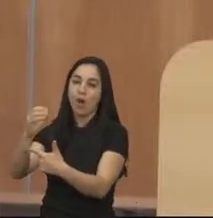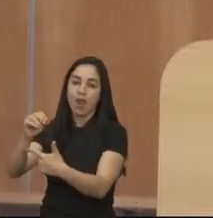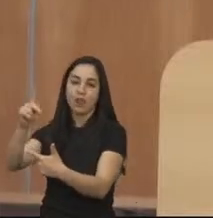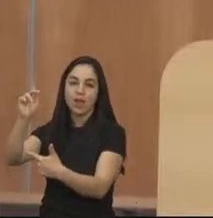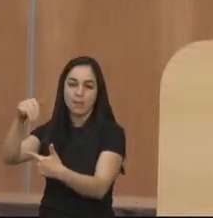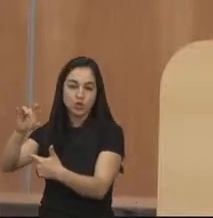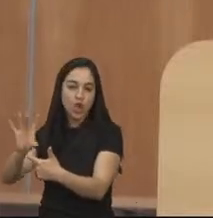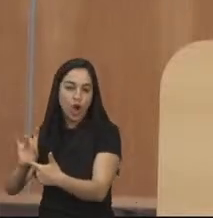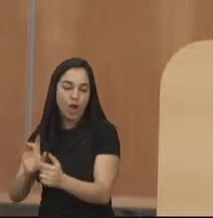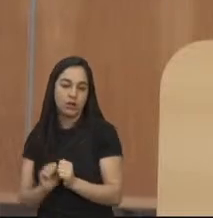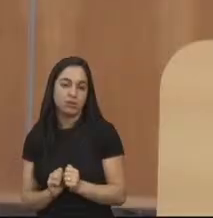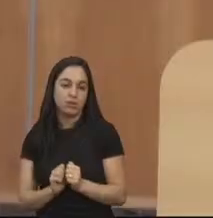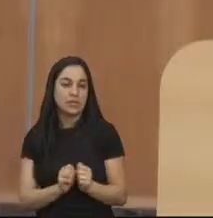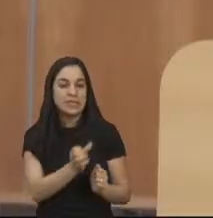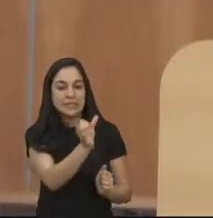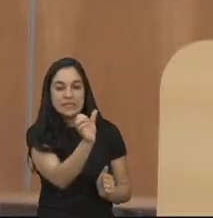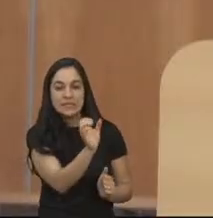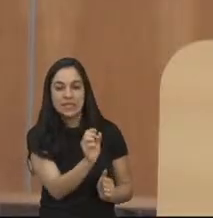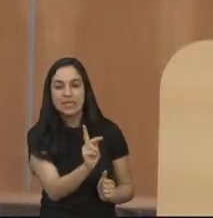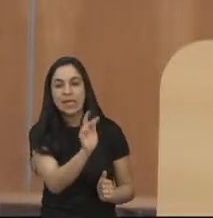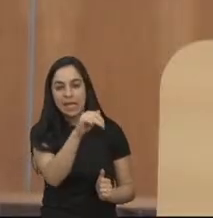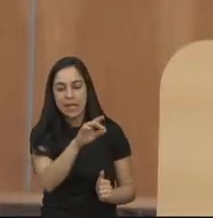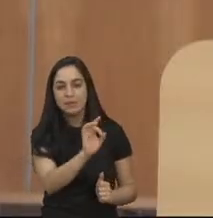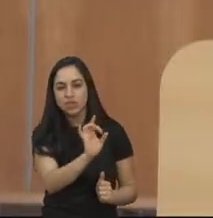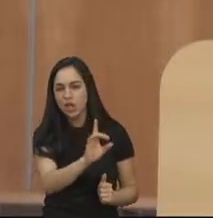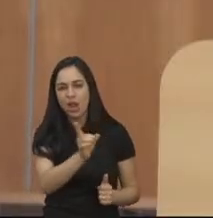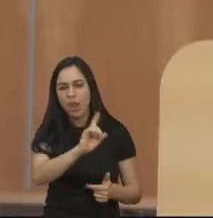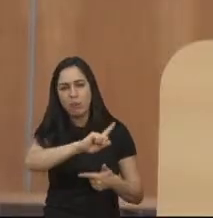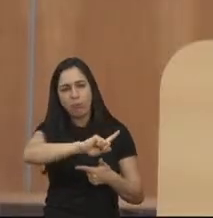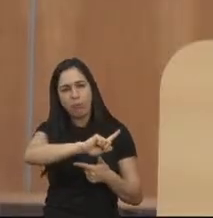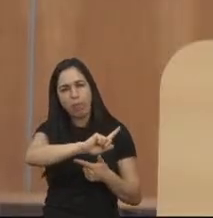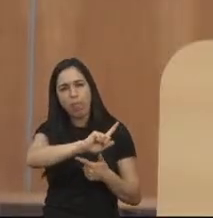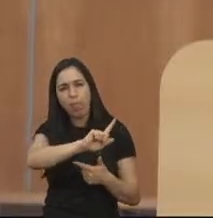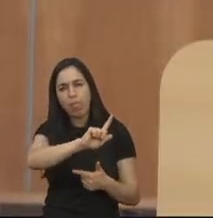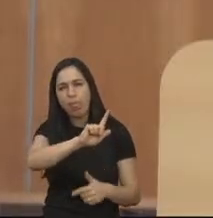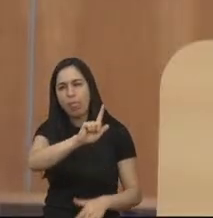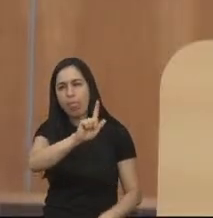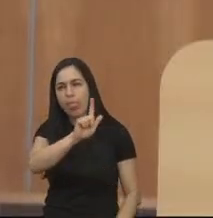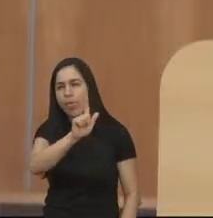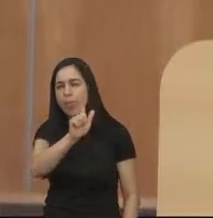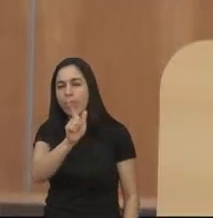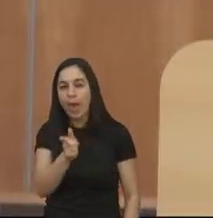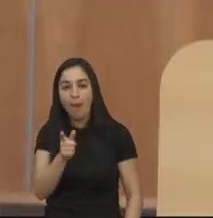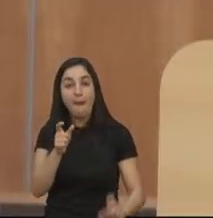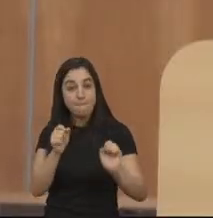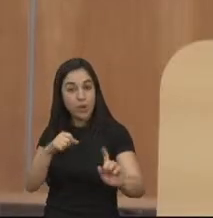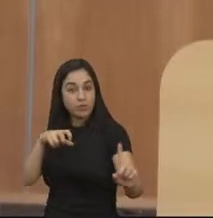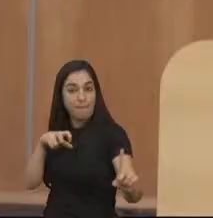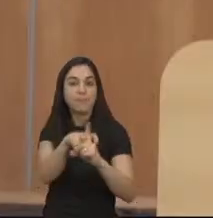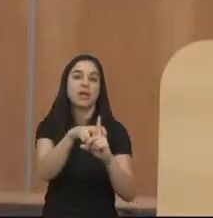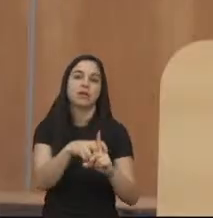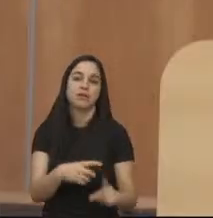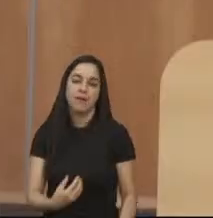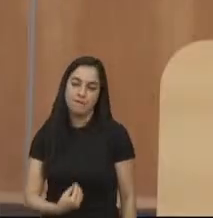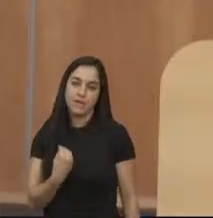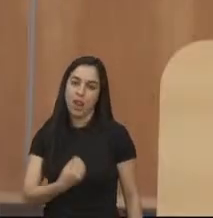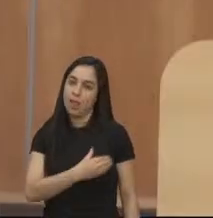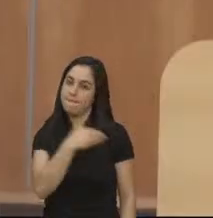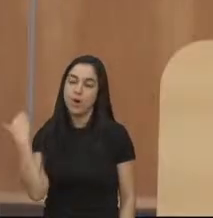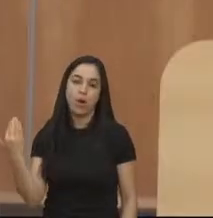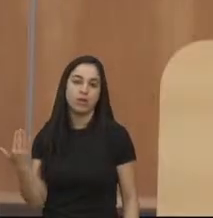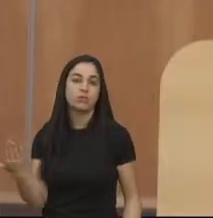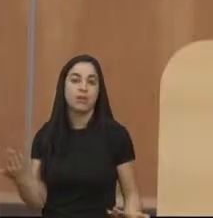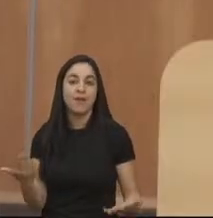Se é 60, respeita, não passa mais. Porque você pode atropelar alguém, acabar com a sua vida e acabar com a vida